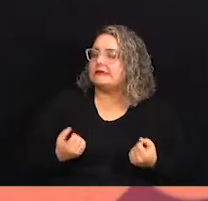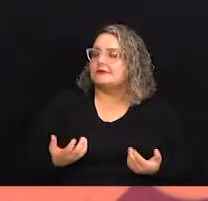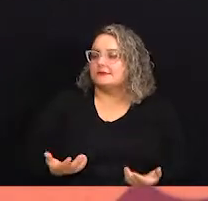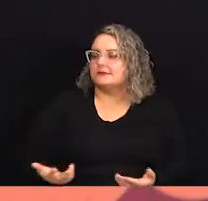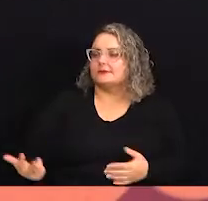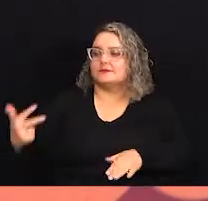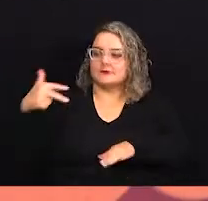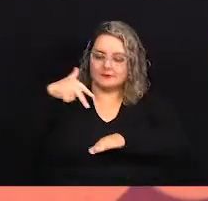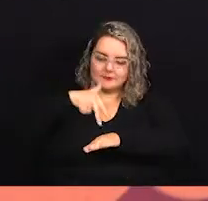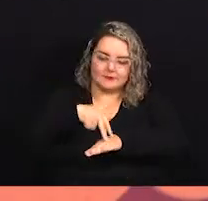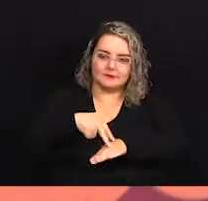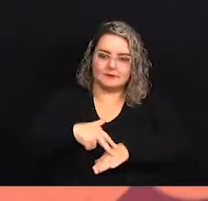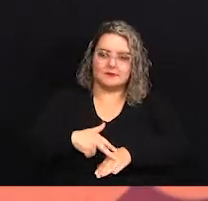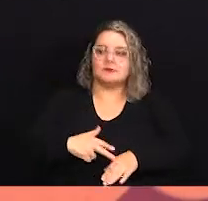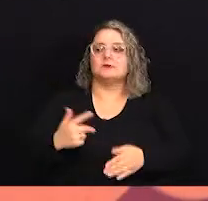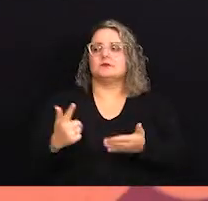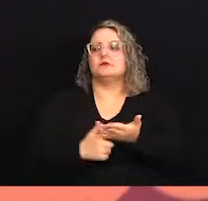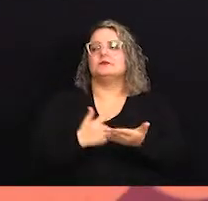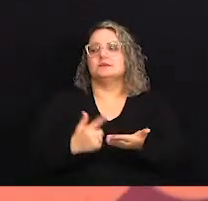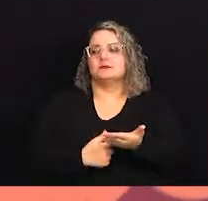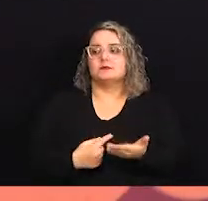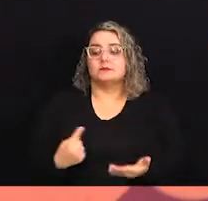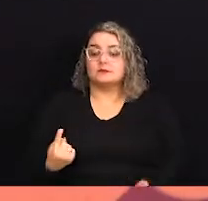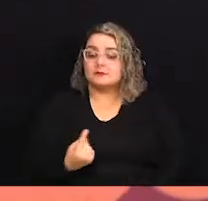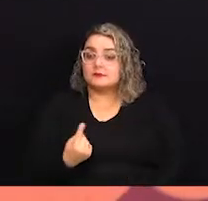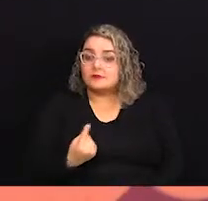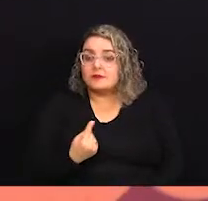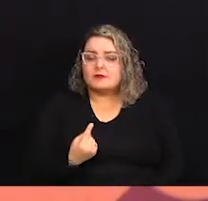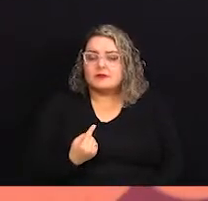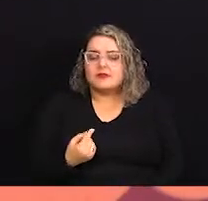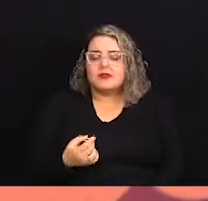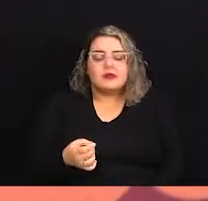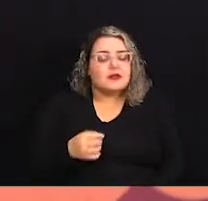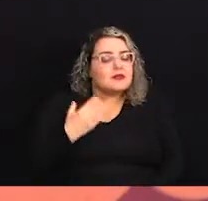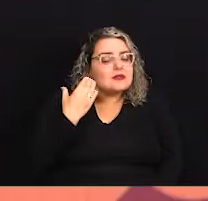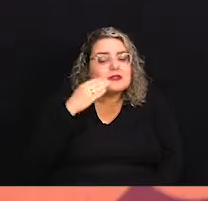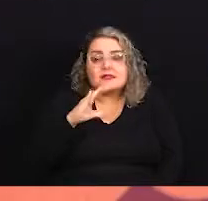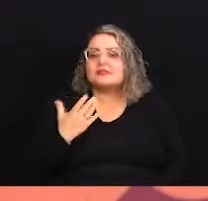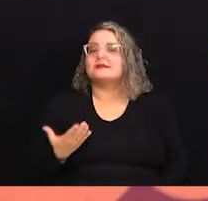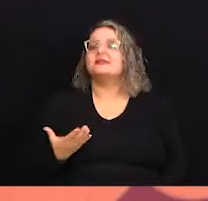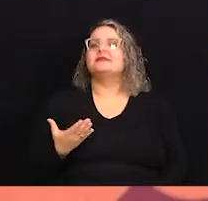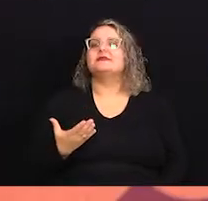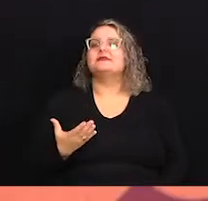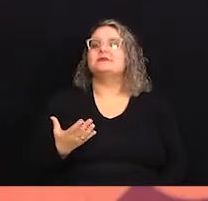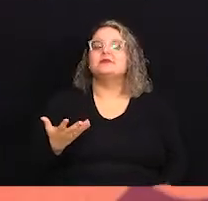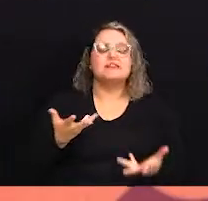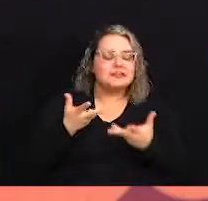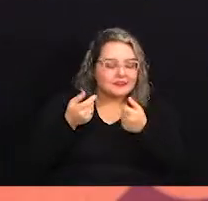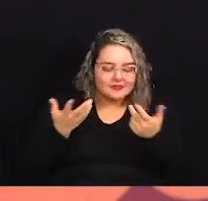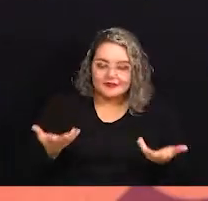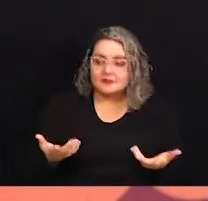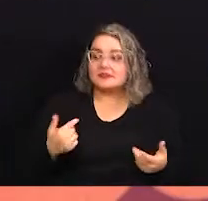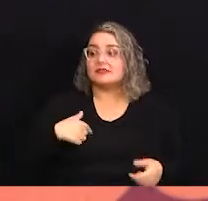veio aqui falar sobre o livro Sozinha, que acabou de sair, tá fresquinho, saiu do forno, mas eu também